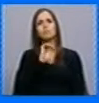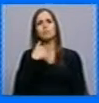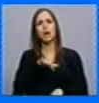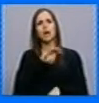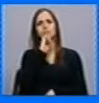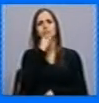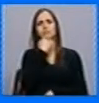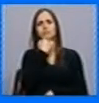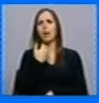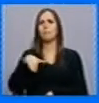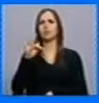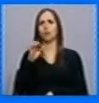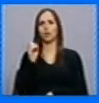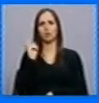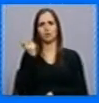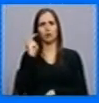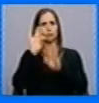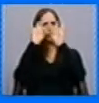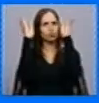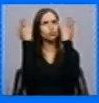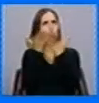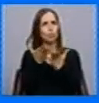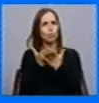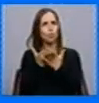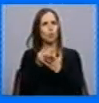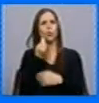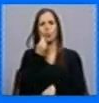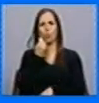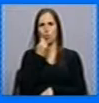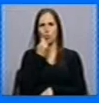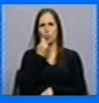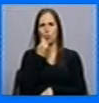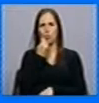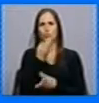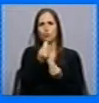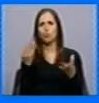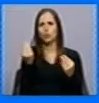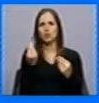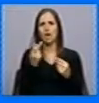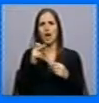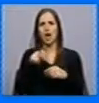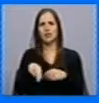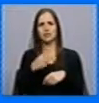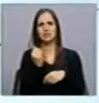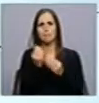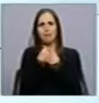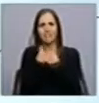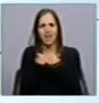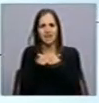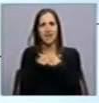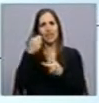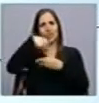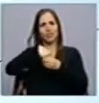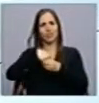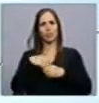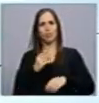na astronomia é como é que existe tanta antimatéria precisamente na nossa galáxia, e para teres uma pequena